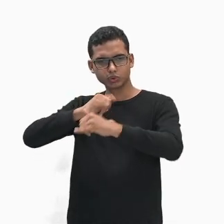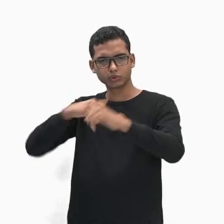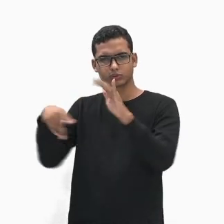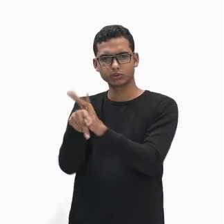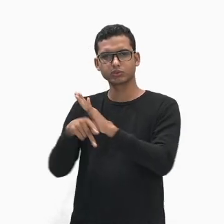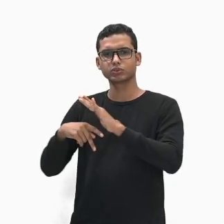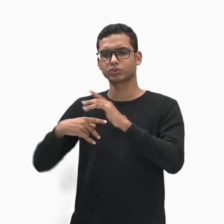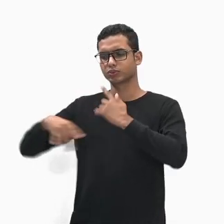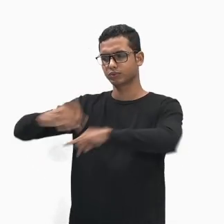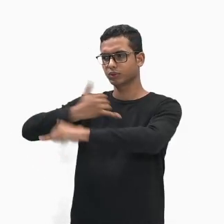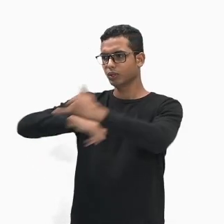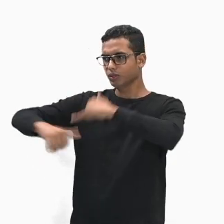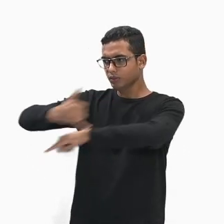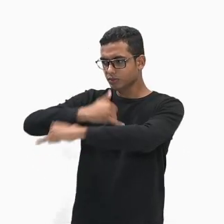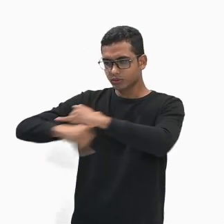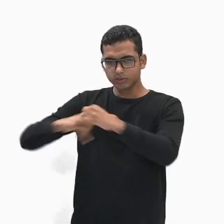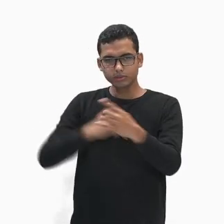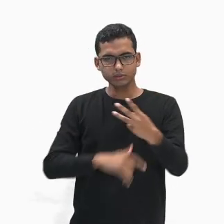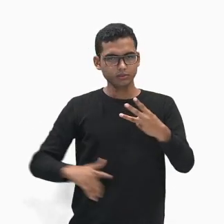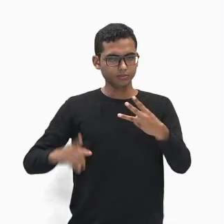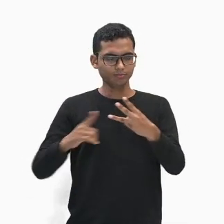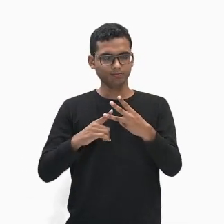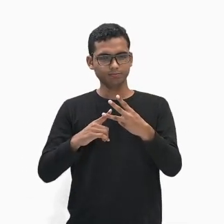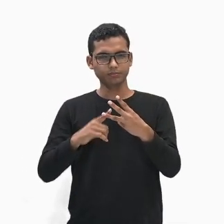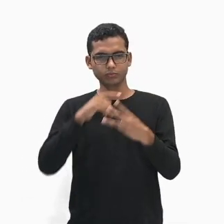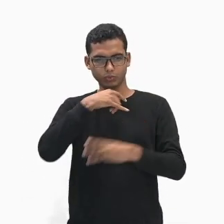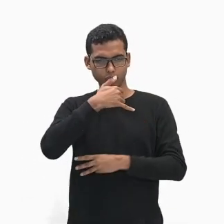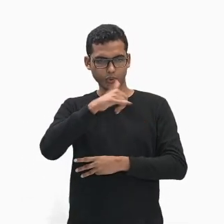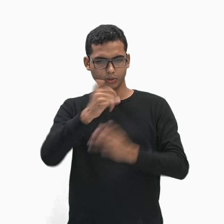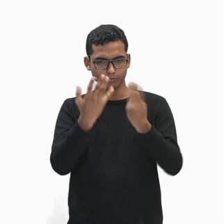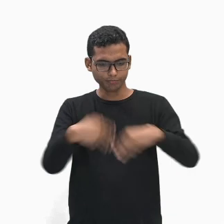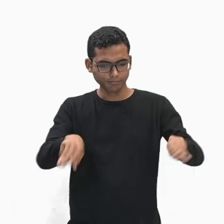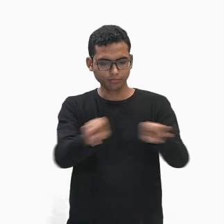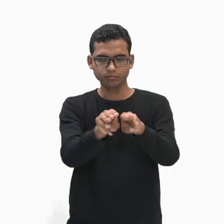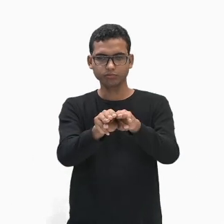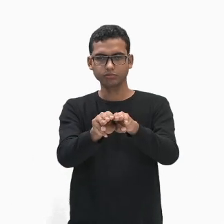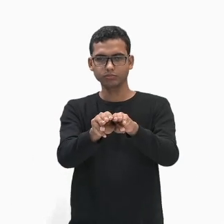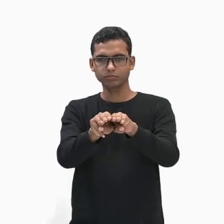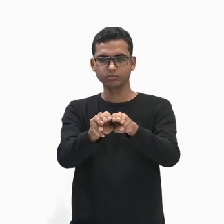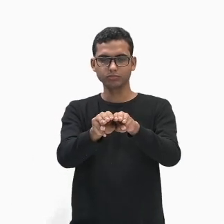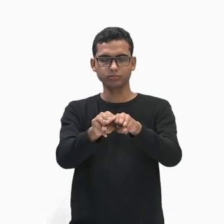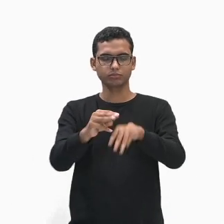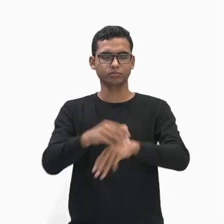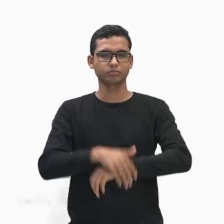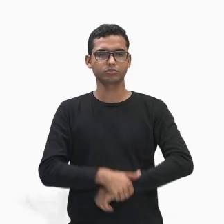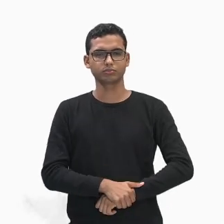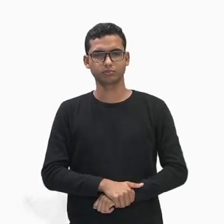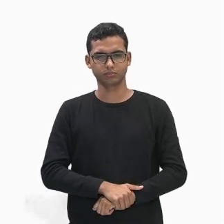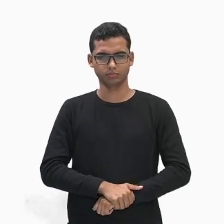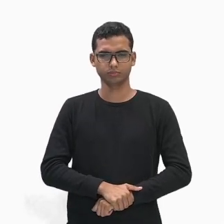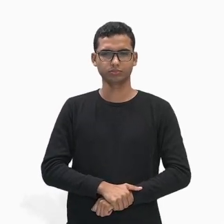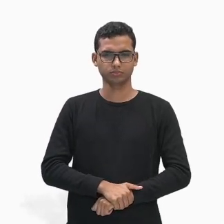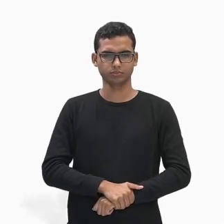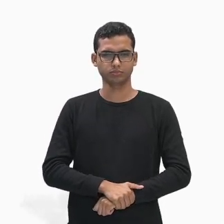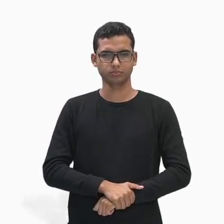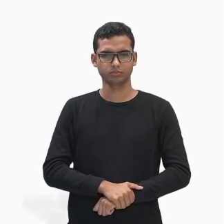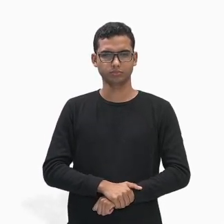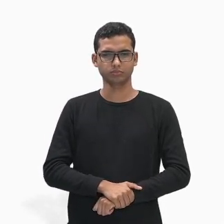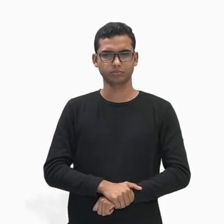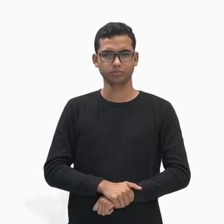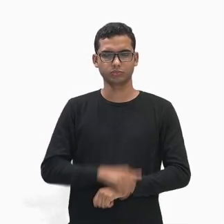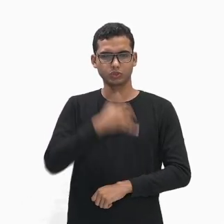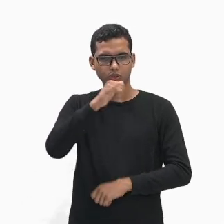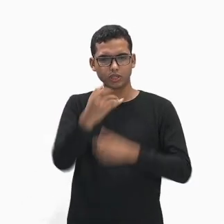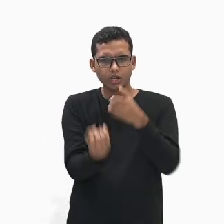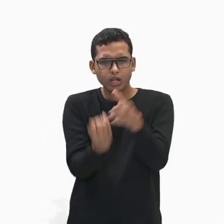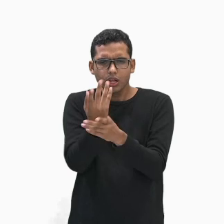as cargas elétricas em movimento. E o eletromagnetismo estuda o efeito produzido através